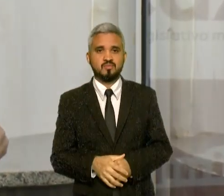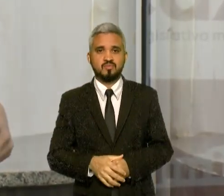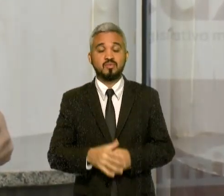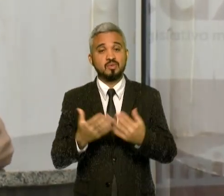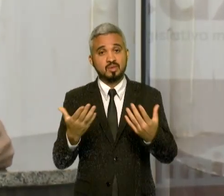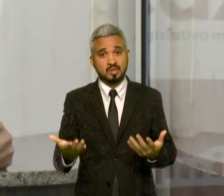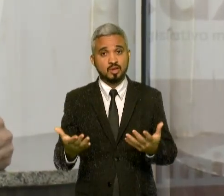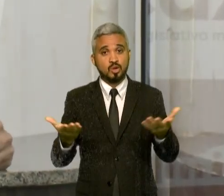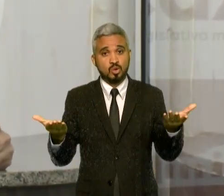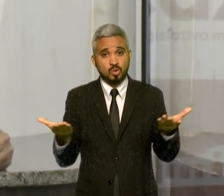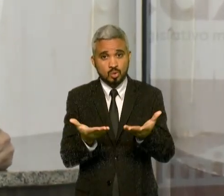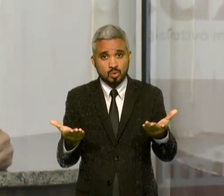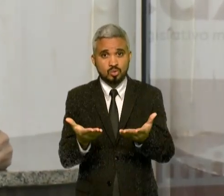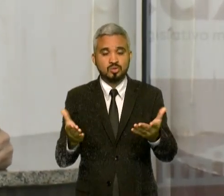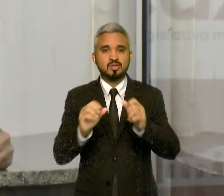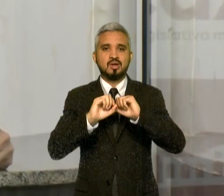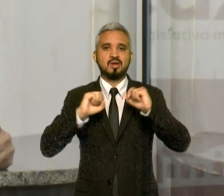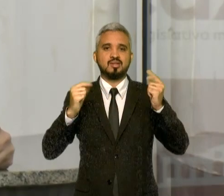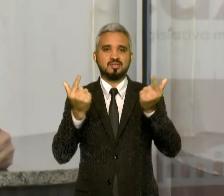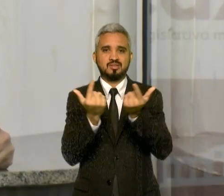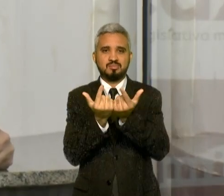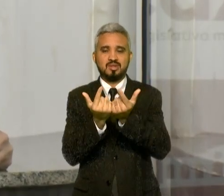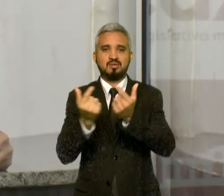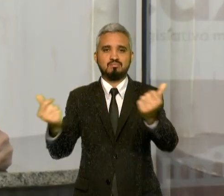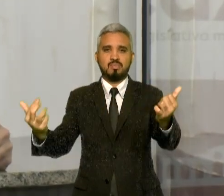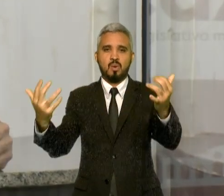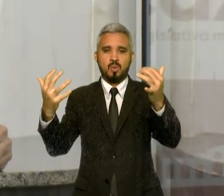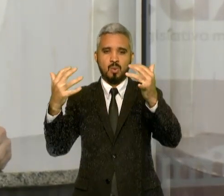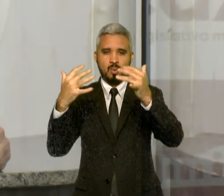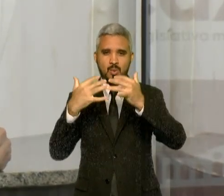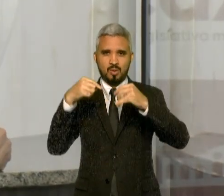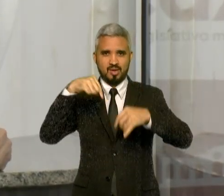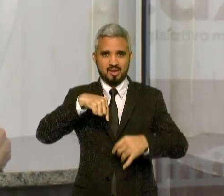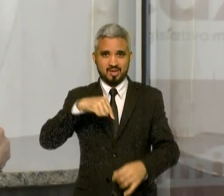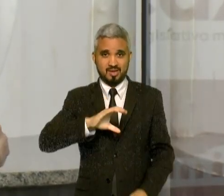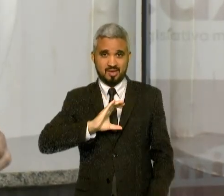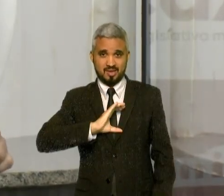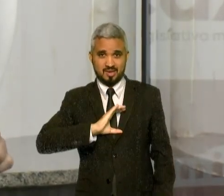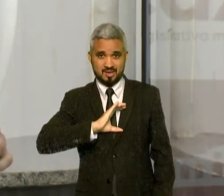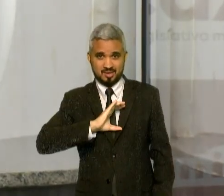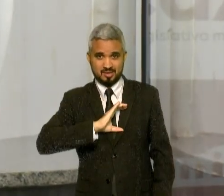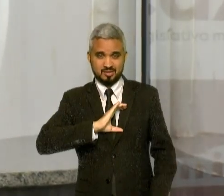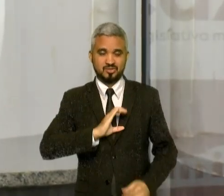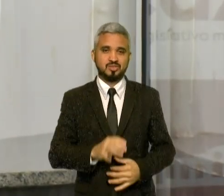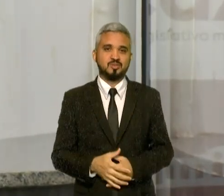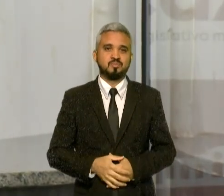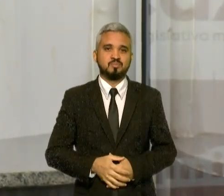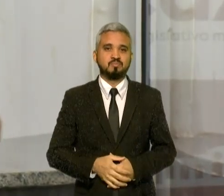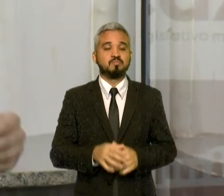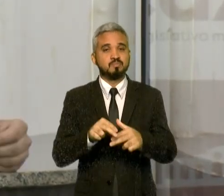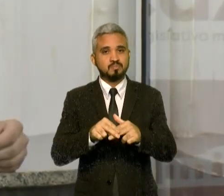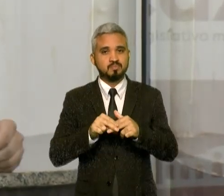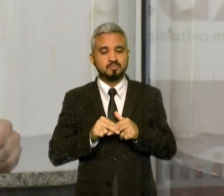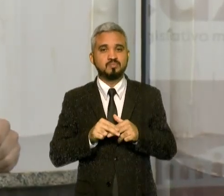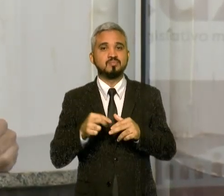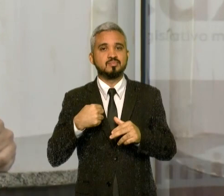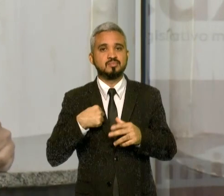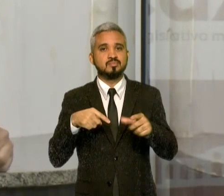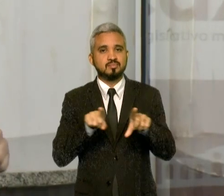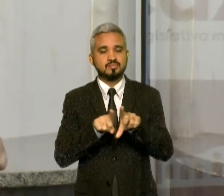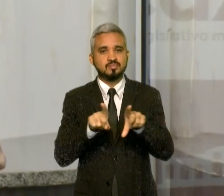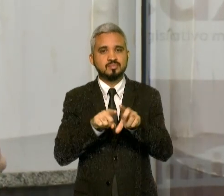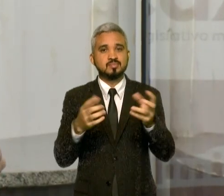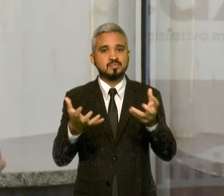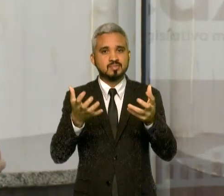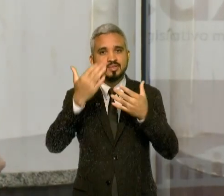essa importante sessão itinerante. E aqui, nesta oportunidade, eu também não poderia deixar de agradecer